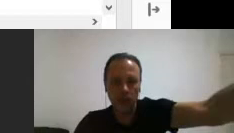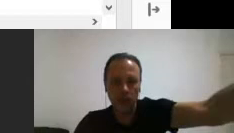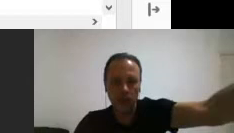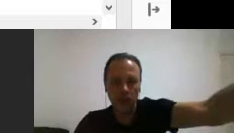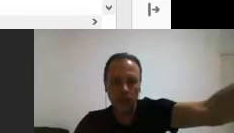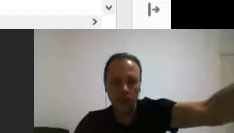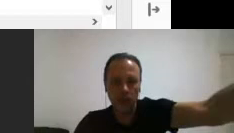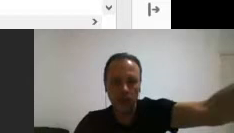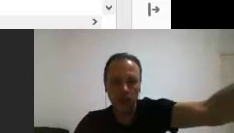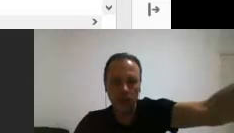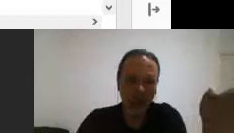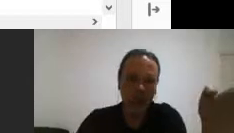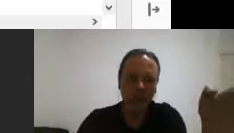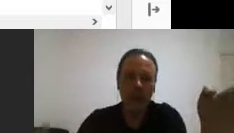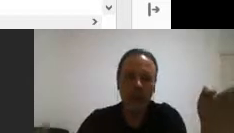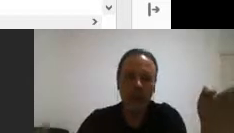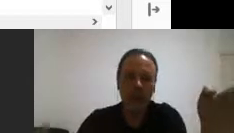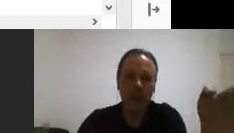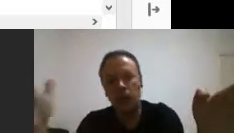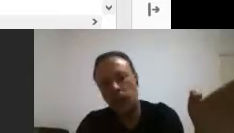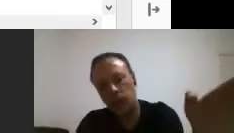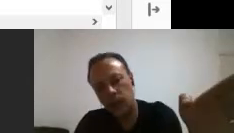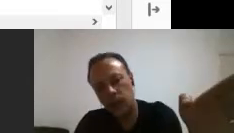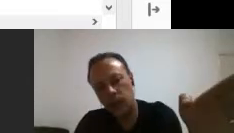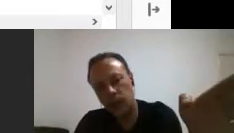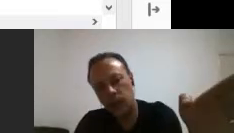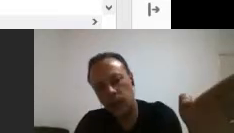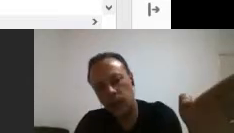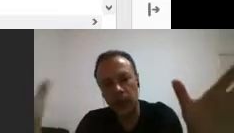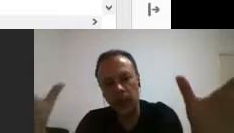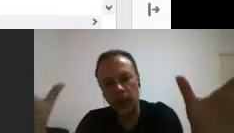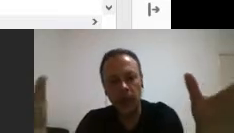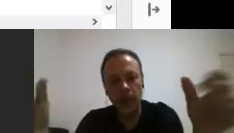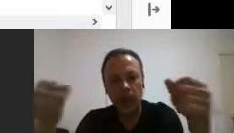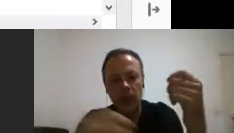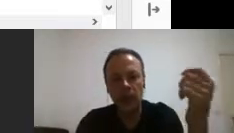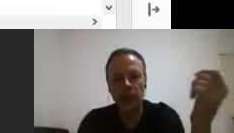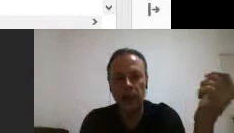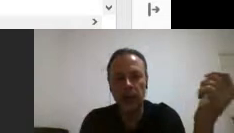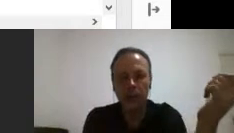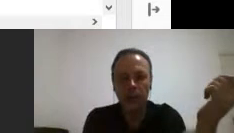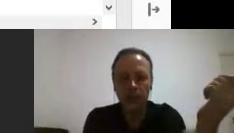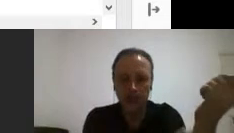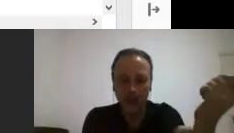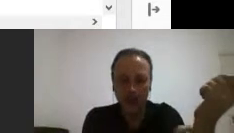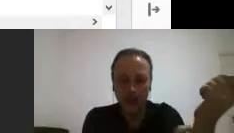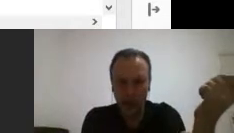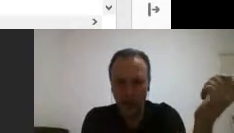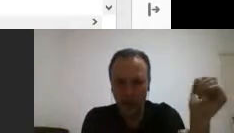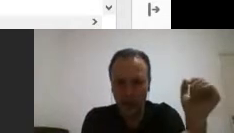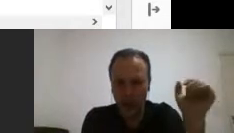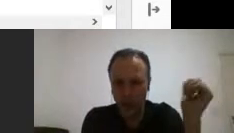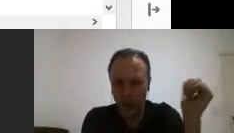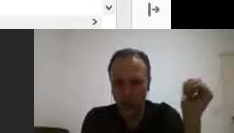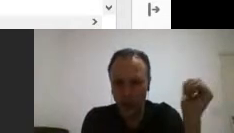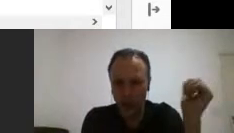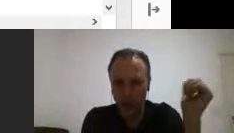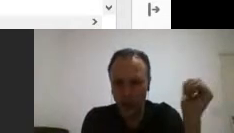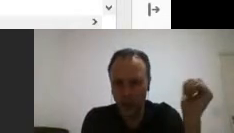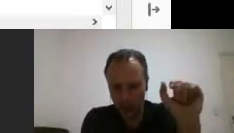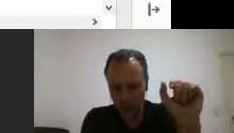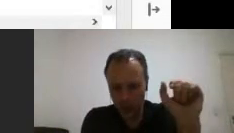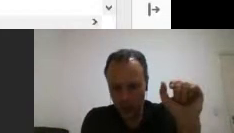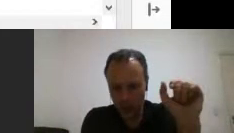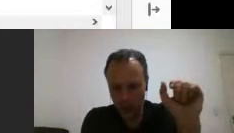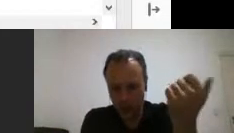a identificação das entidades e também dos atributos. Então, é uma técnica utilizada em bancos de dados